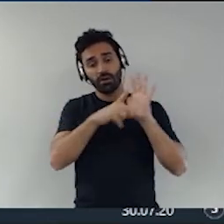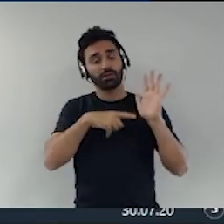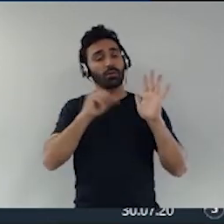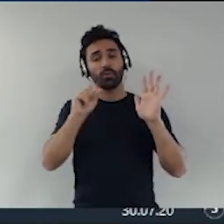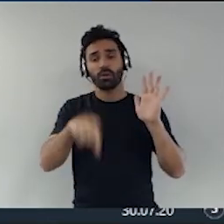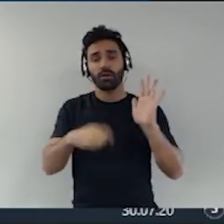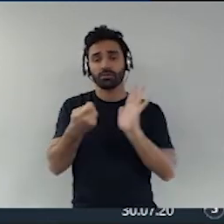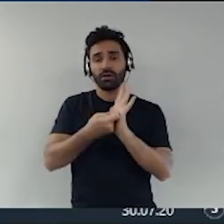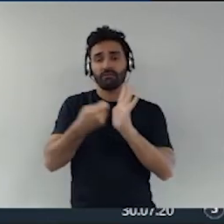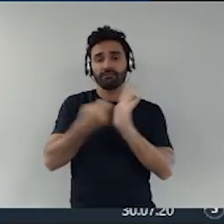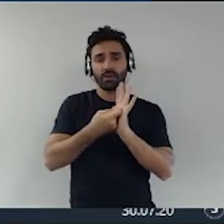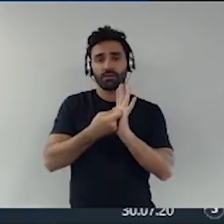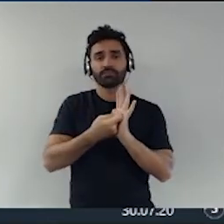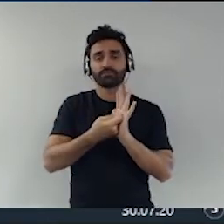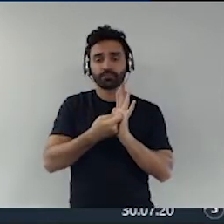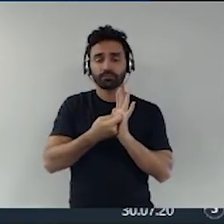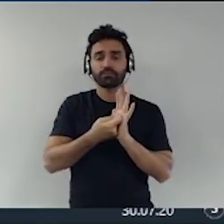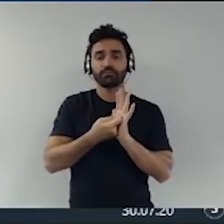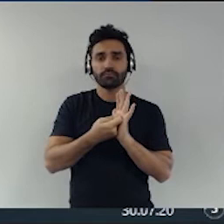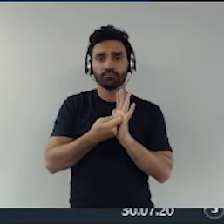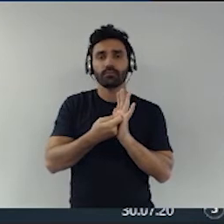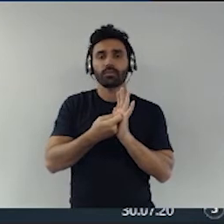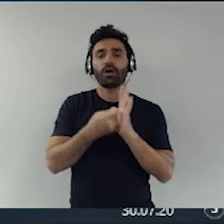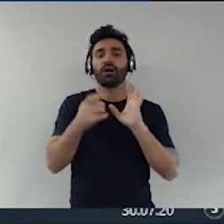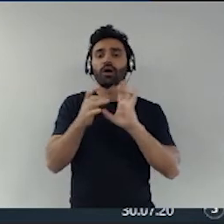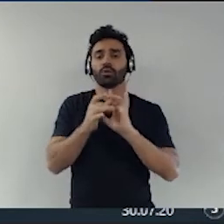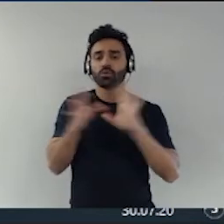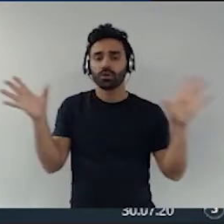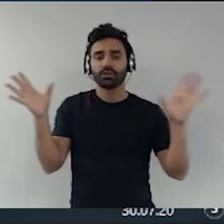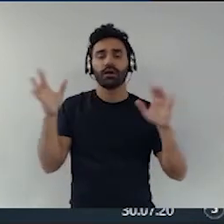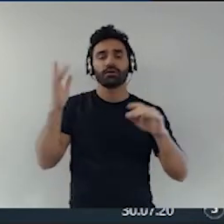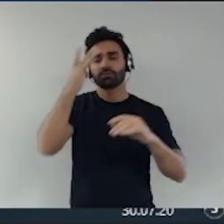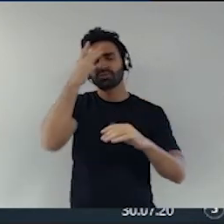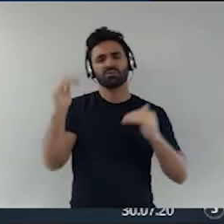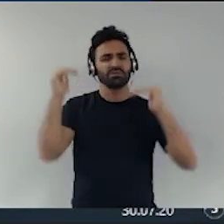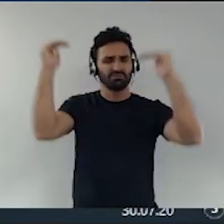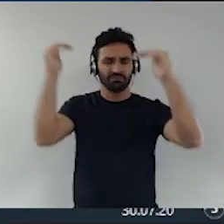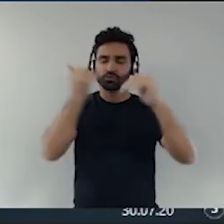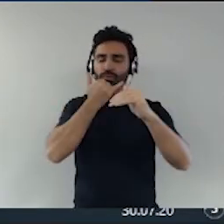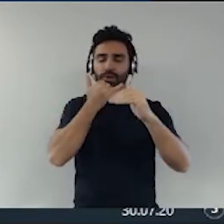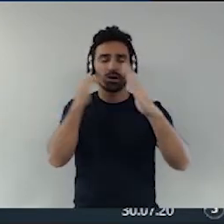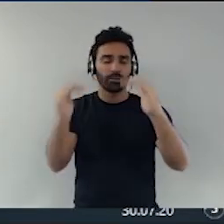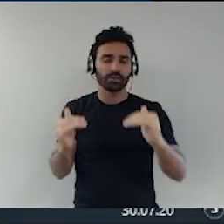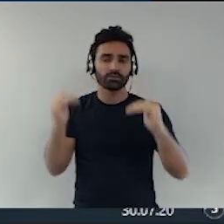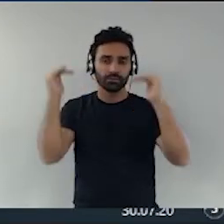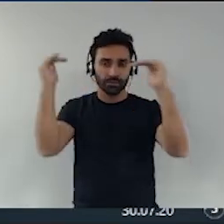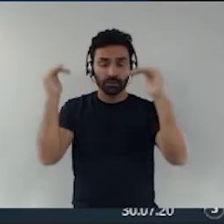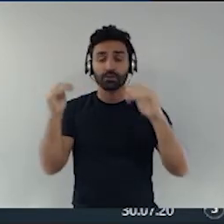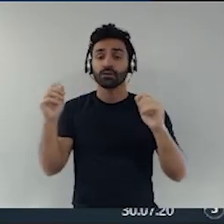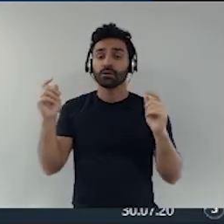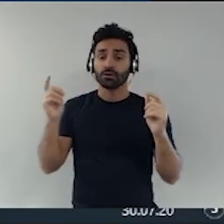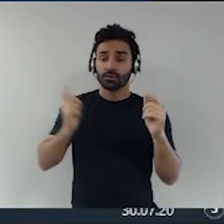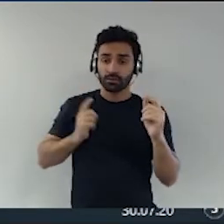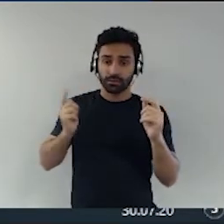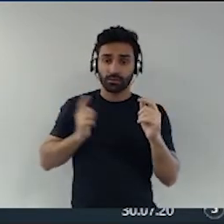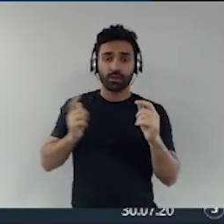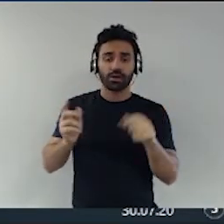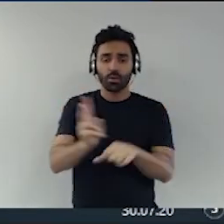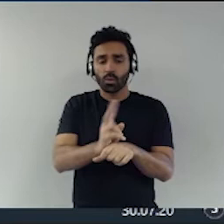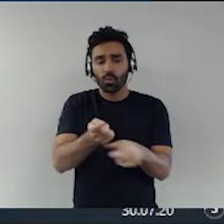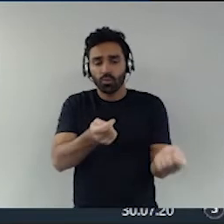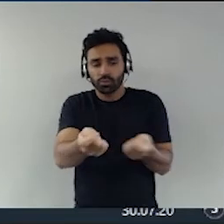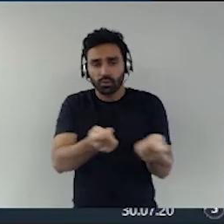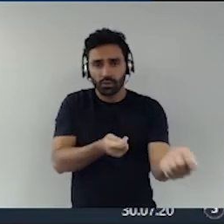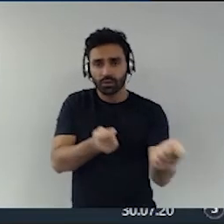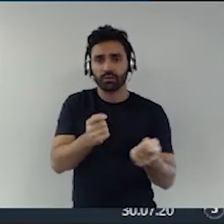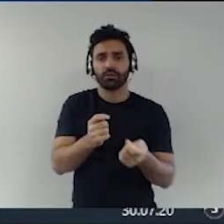dever das autoridades sanitárias de adotar prontamente as medidas indicadas para o controle da